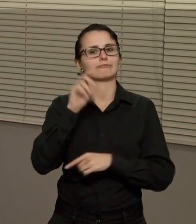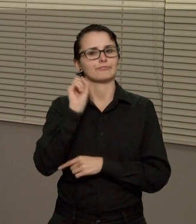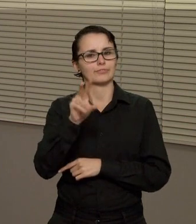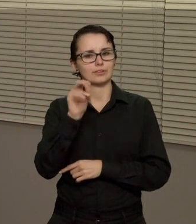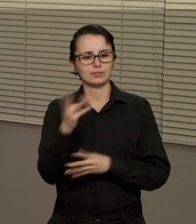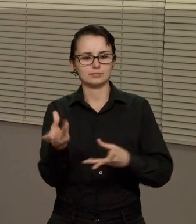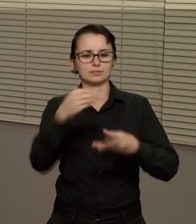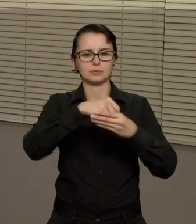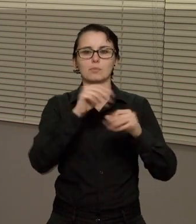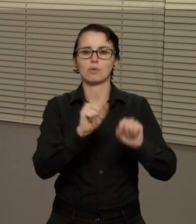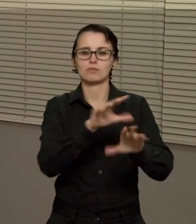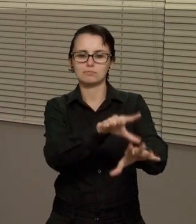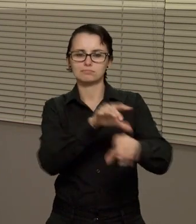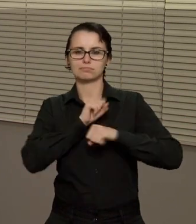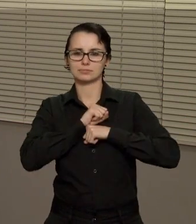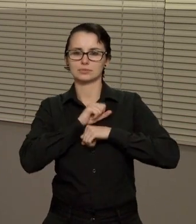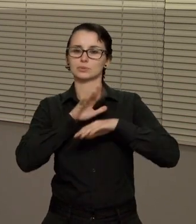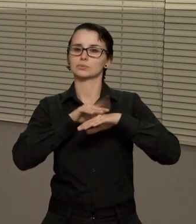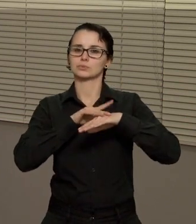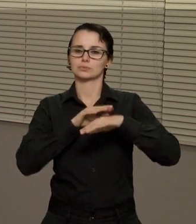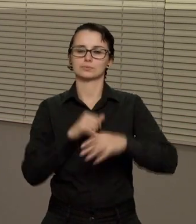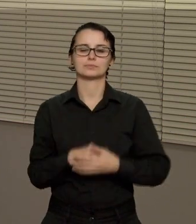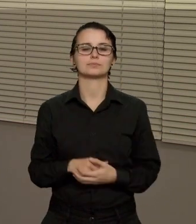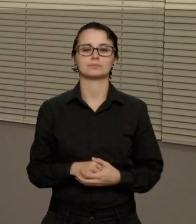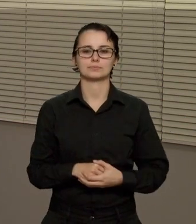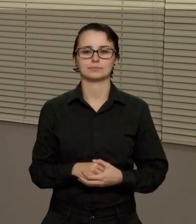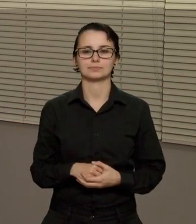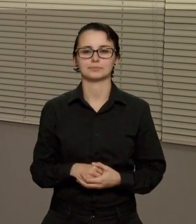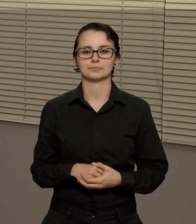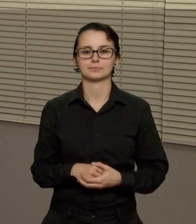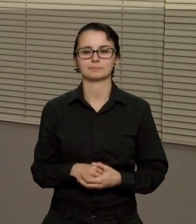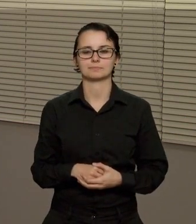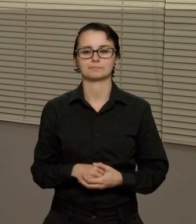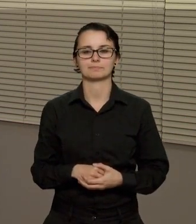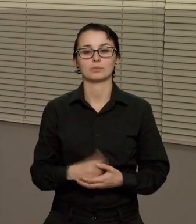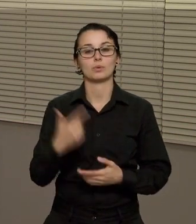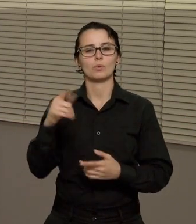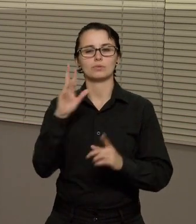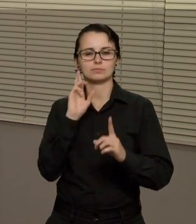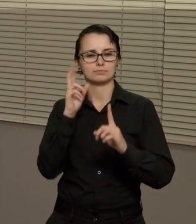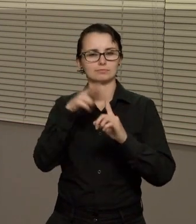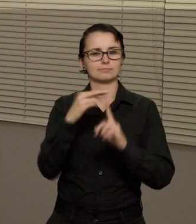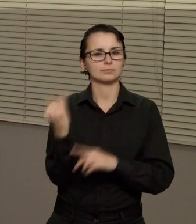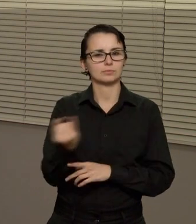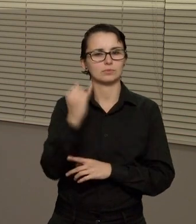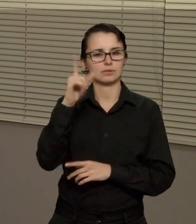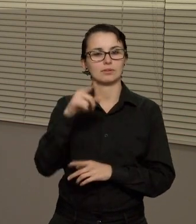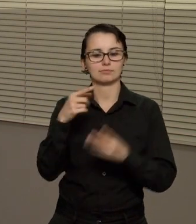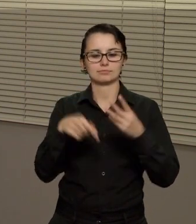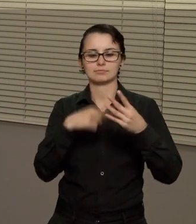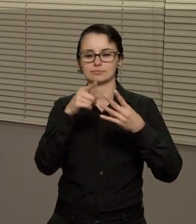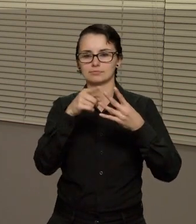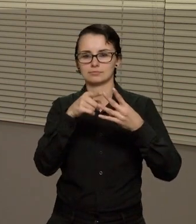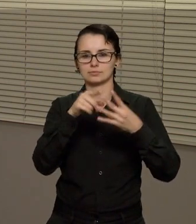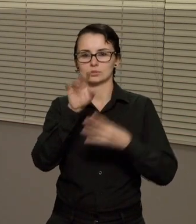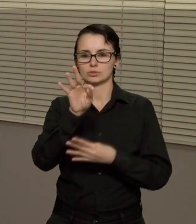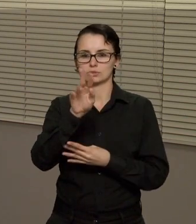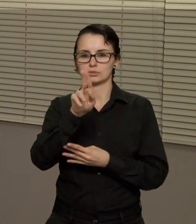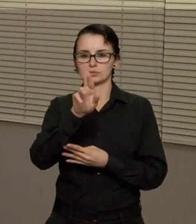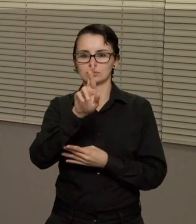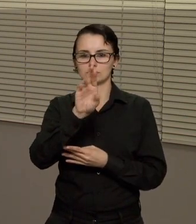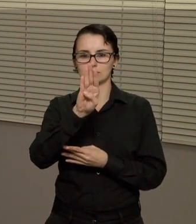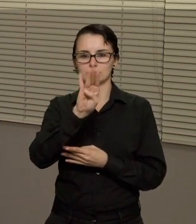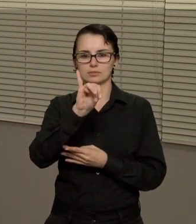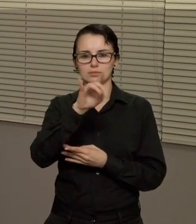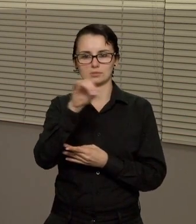e podem provocar doenças. Outro importante parâmetro físico é a turbidez, que representa